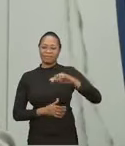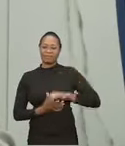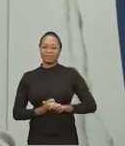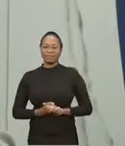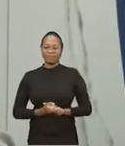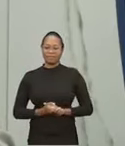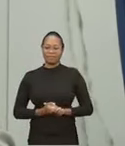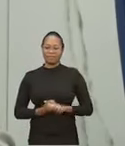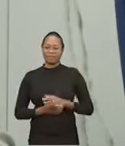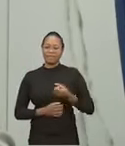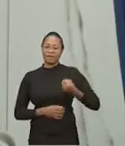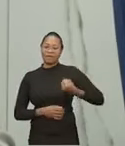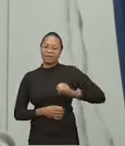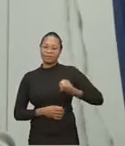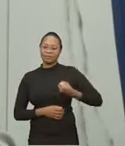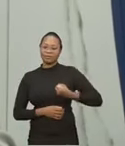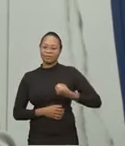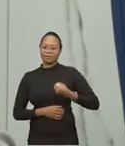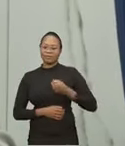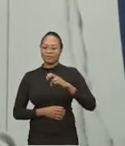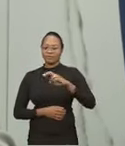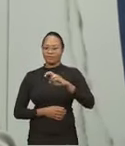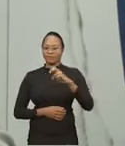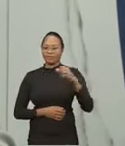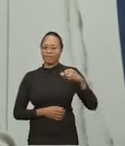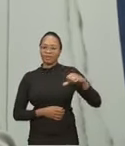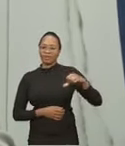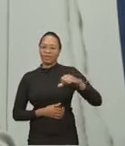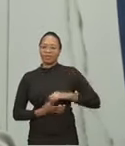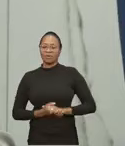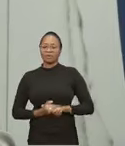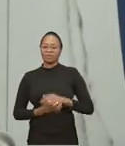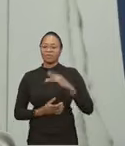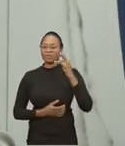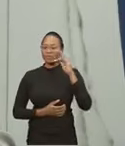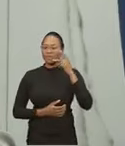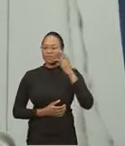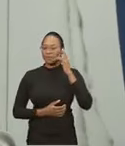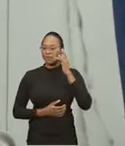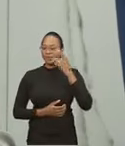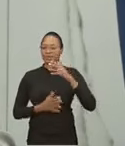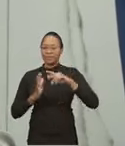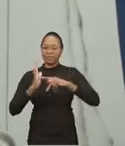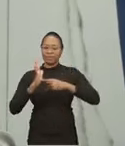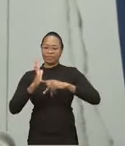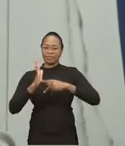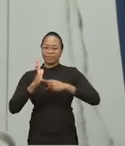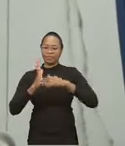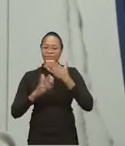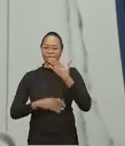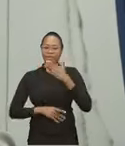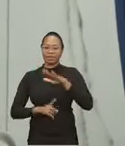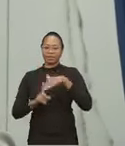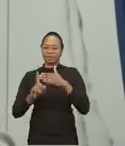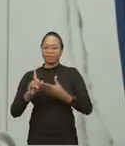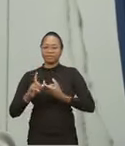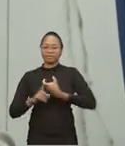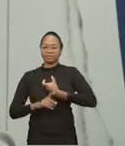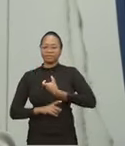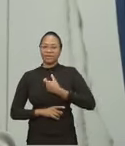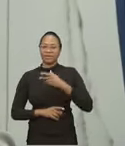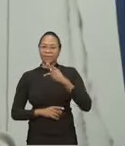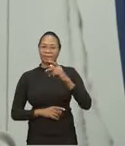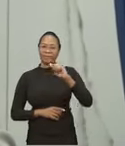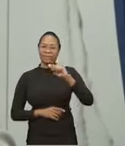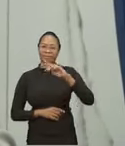Projeto de resolução de número 259, de autoria do vereador Dentinho do Sindicato, concede medalha Marquês de Abrantes à senhora